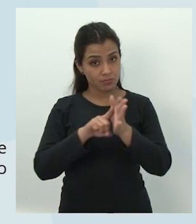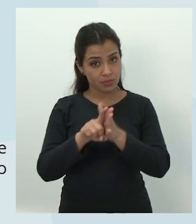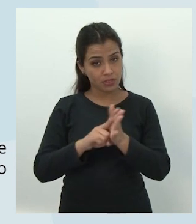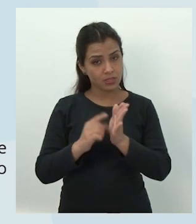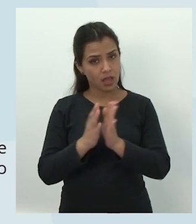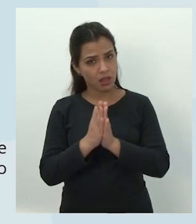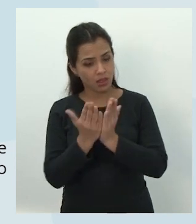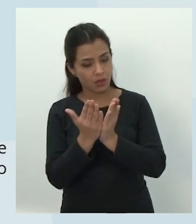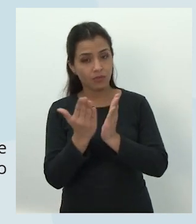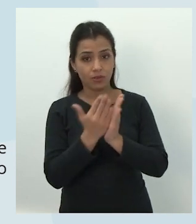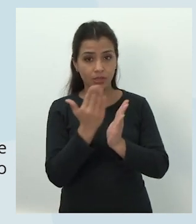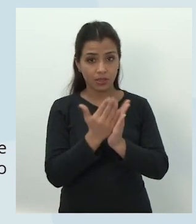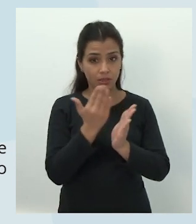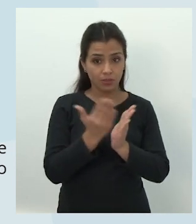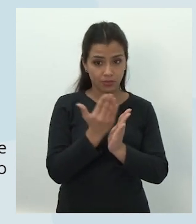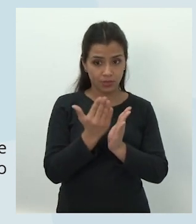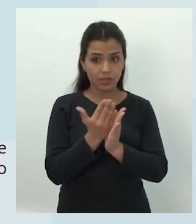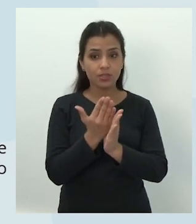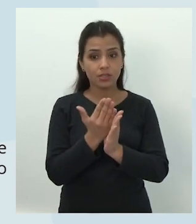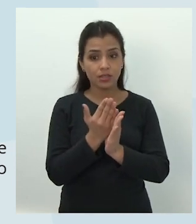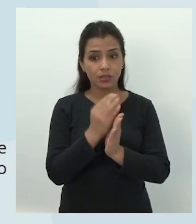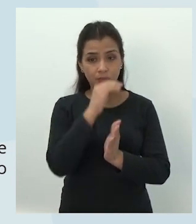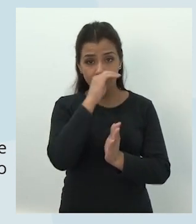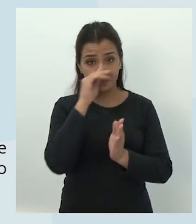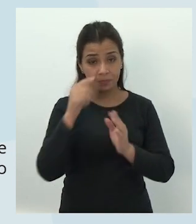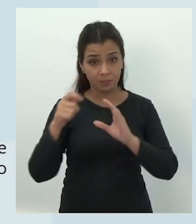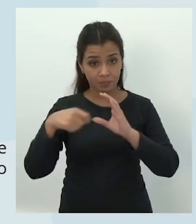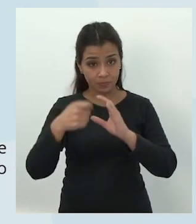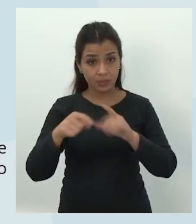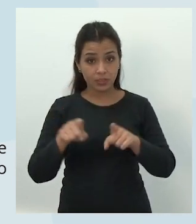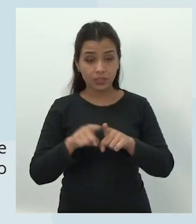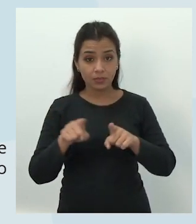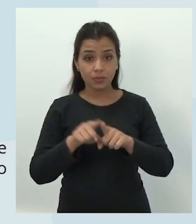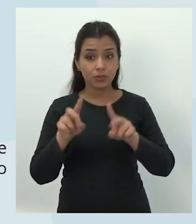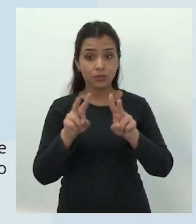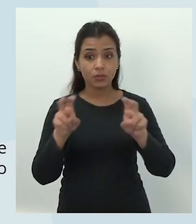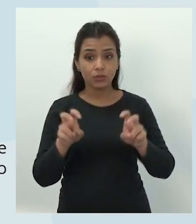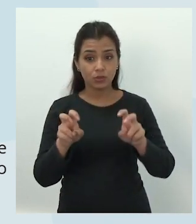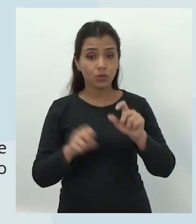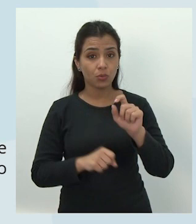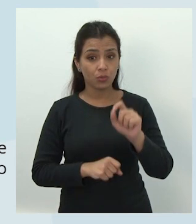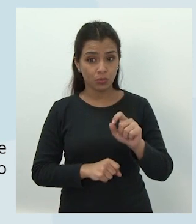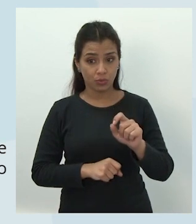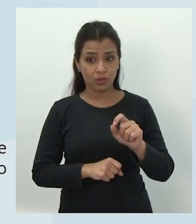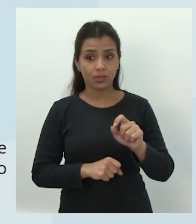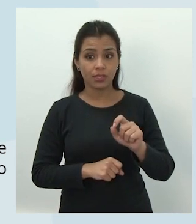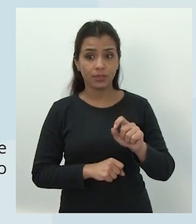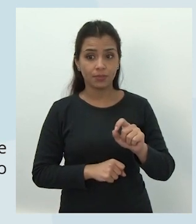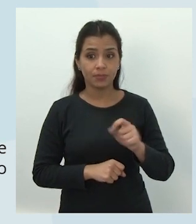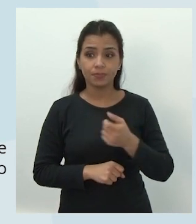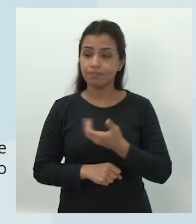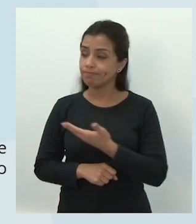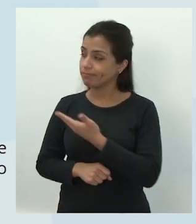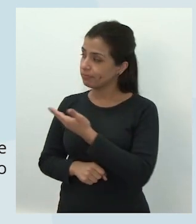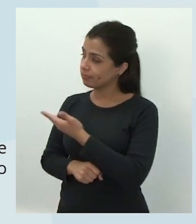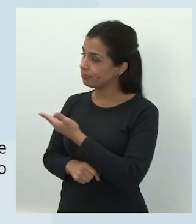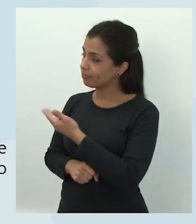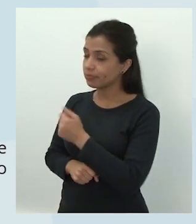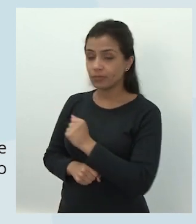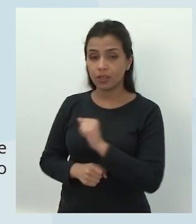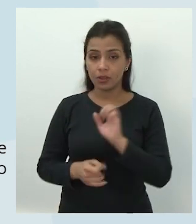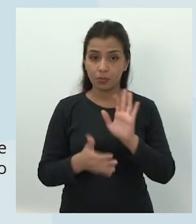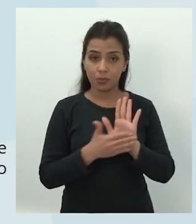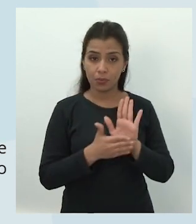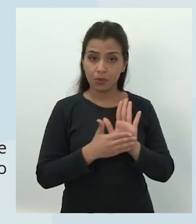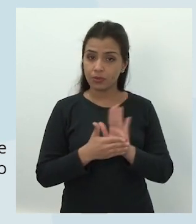na internet imagens, textos ou vídeos relacionados aqui, né, com o que a gente está propondo para vocês